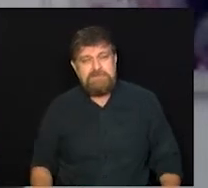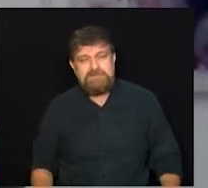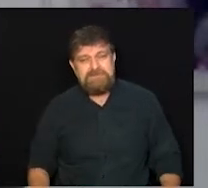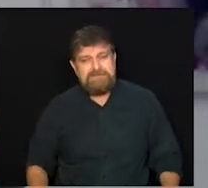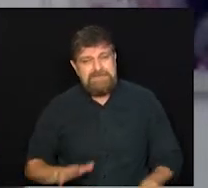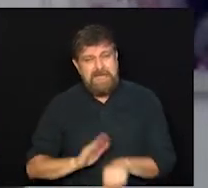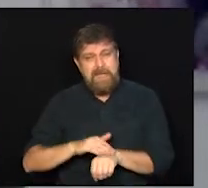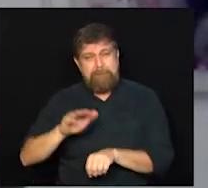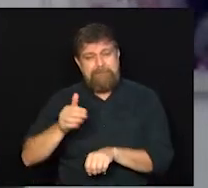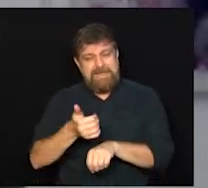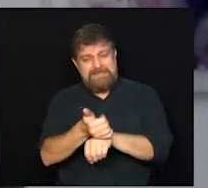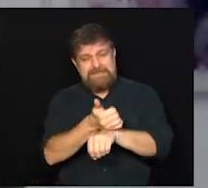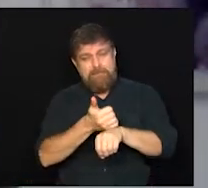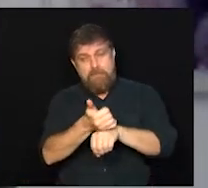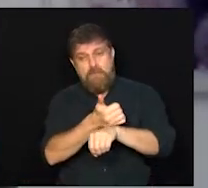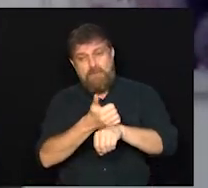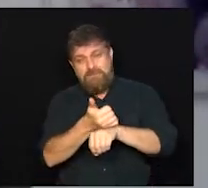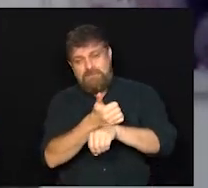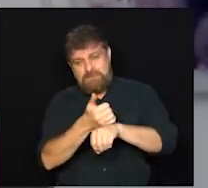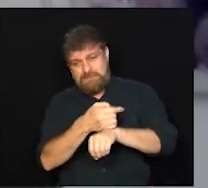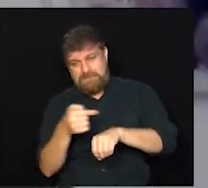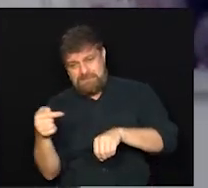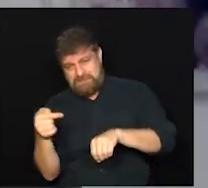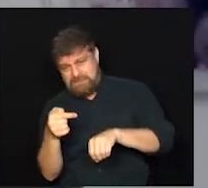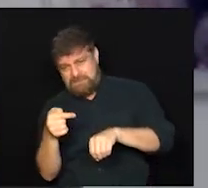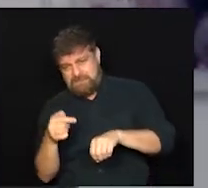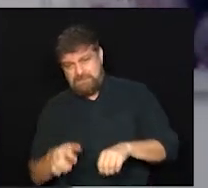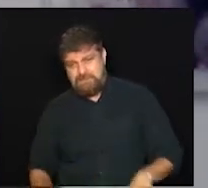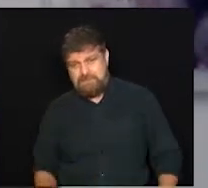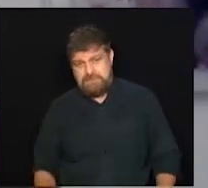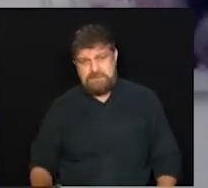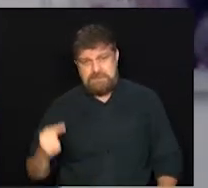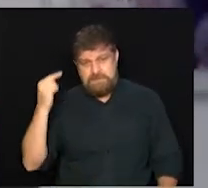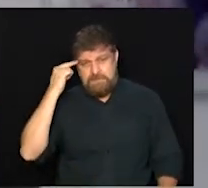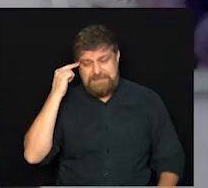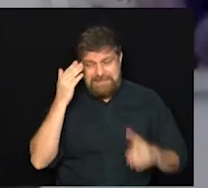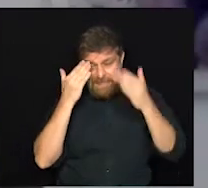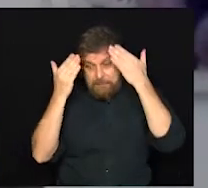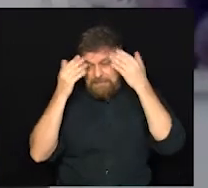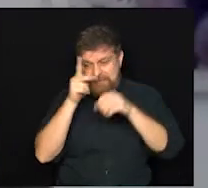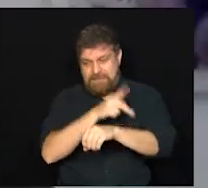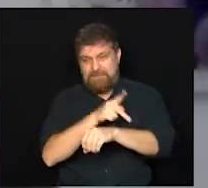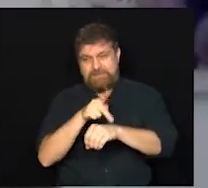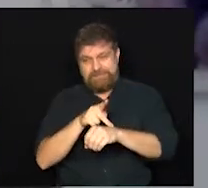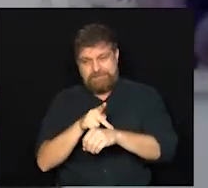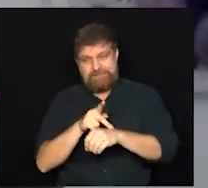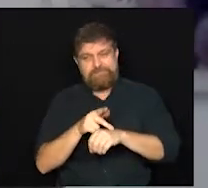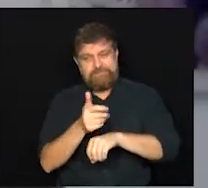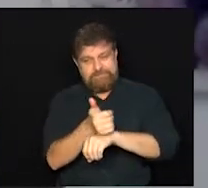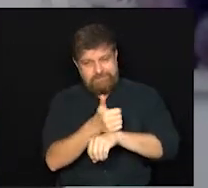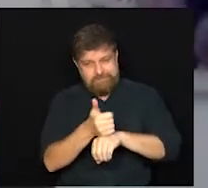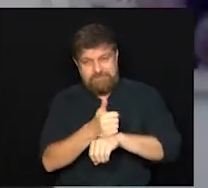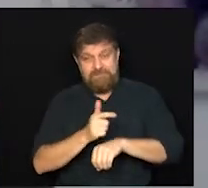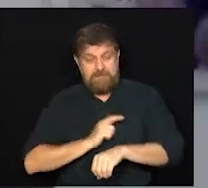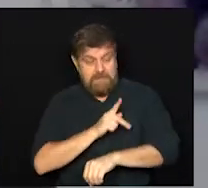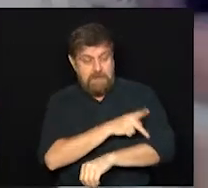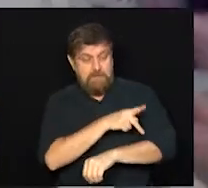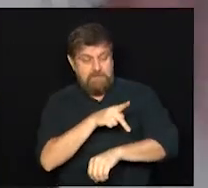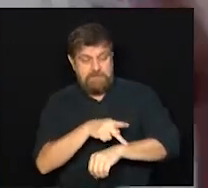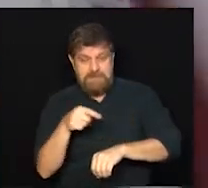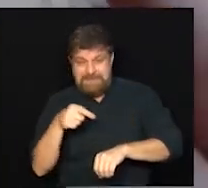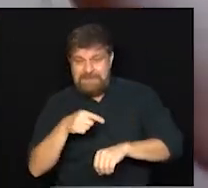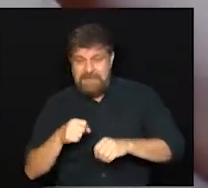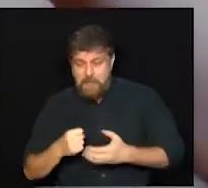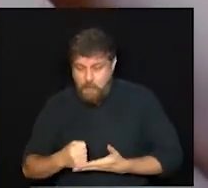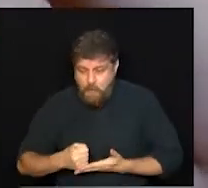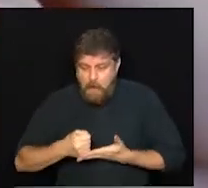mais profissionais, mais pelo lado da psicopedagogia. Então, além dos professores, esse